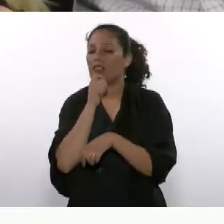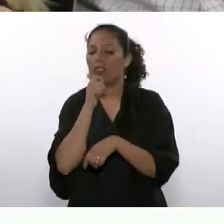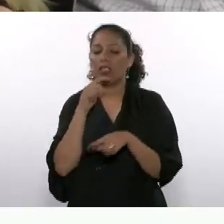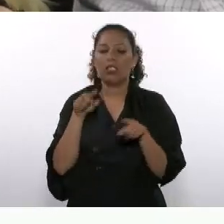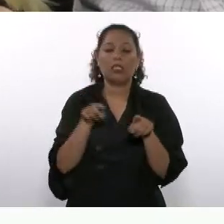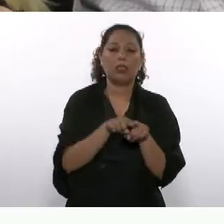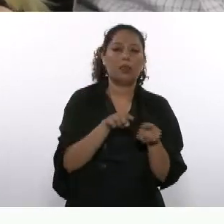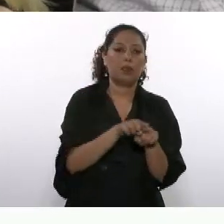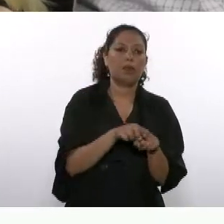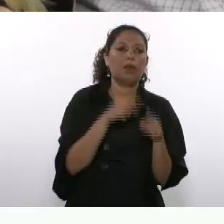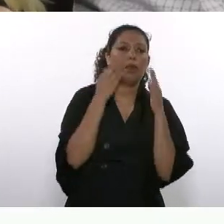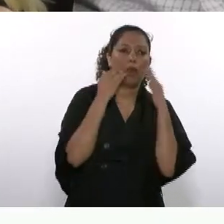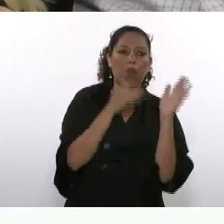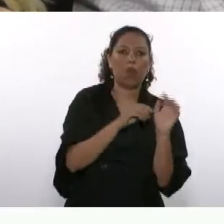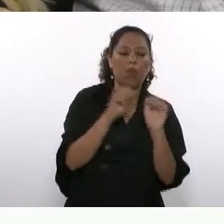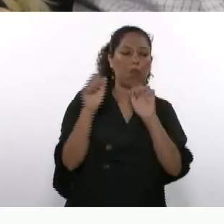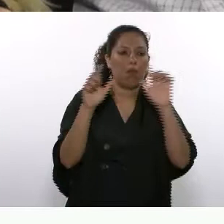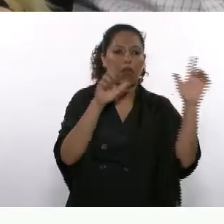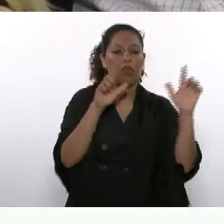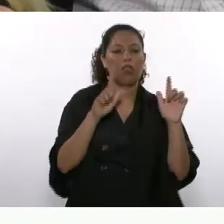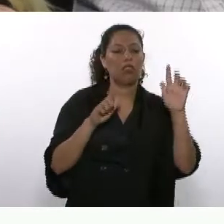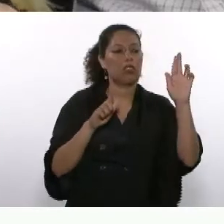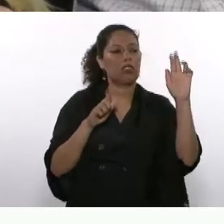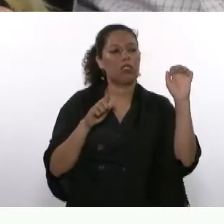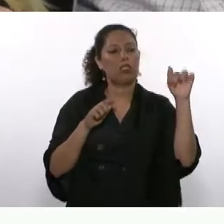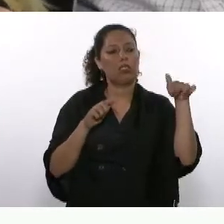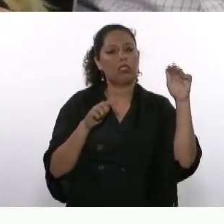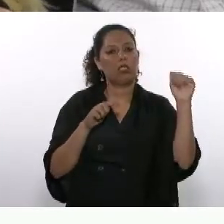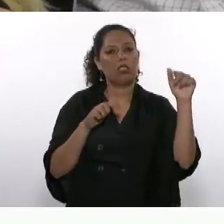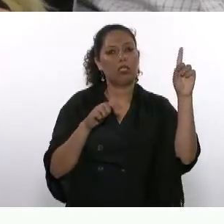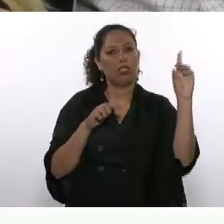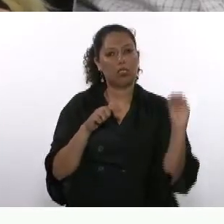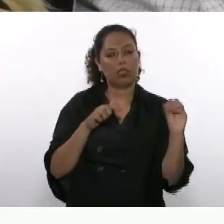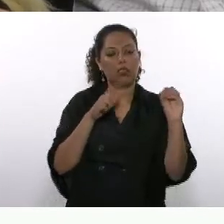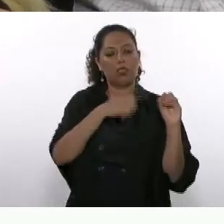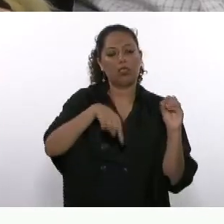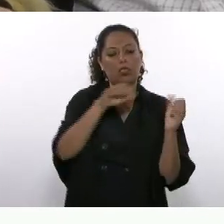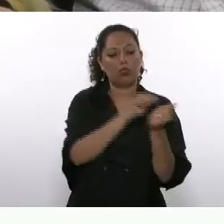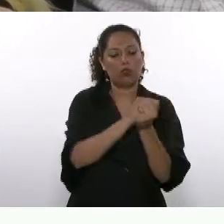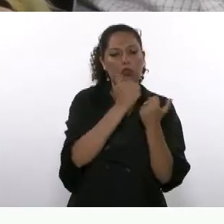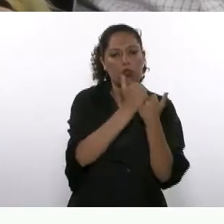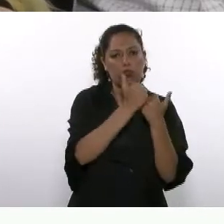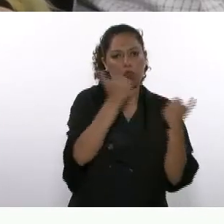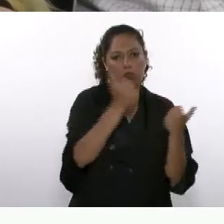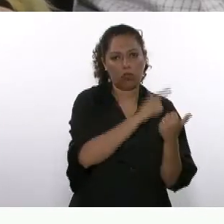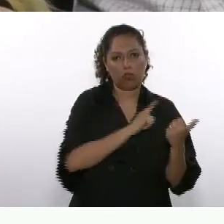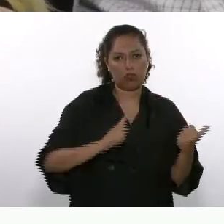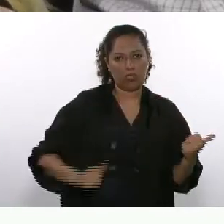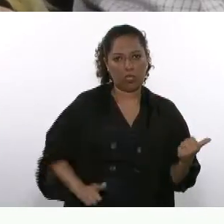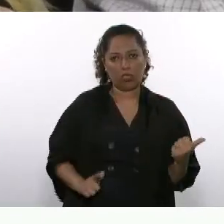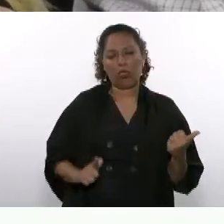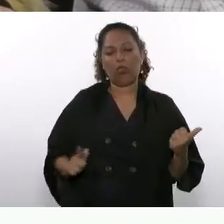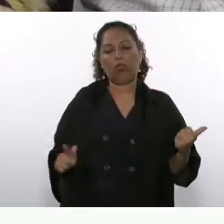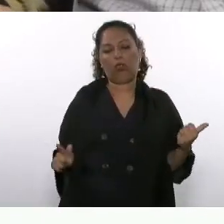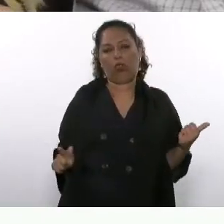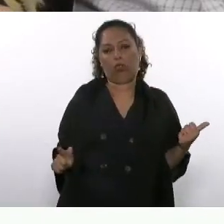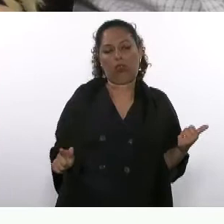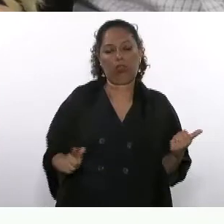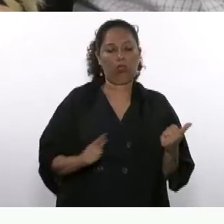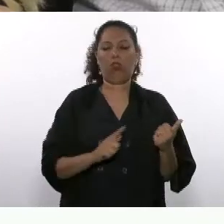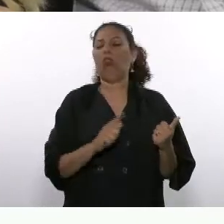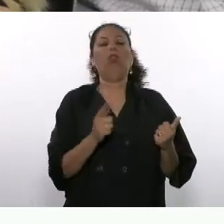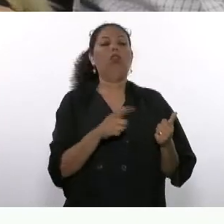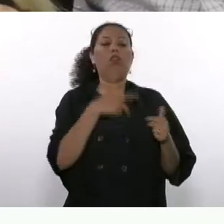que começa quinta-feira e vai ter a presença do vice-governador. O vice-governador não